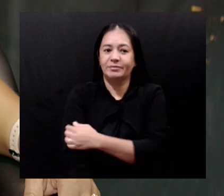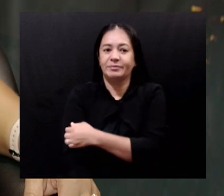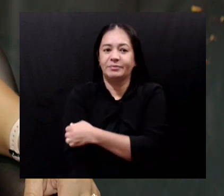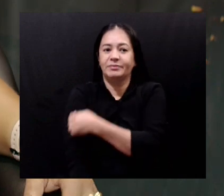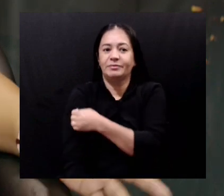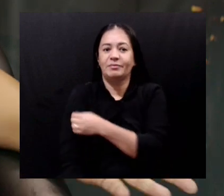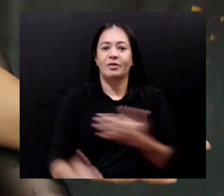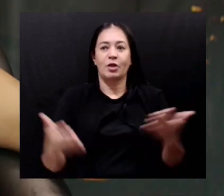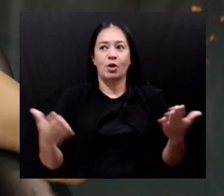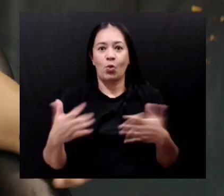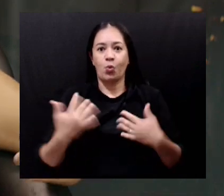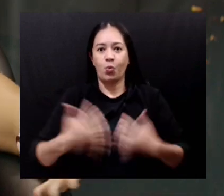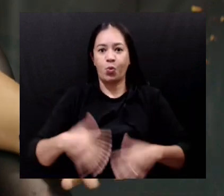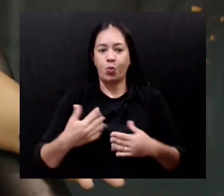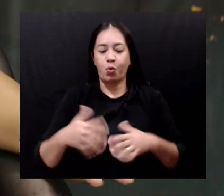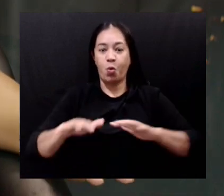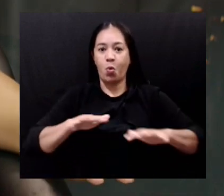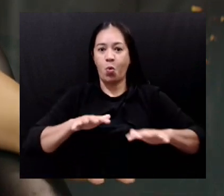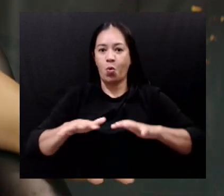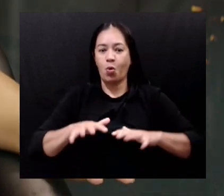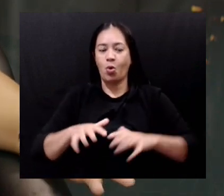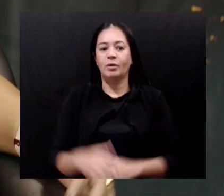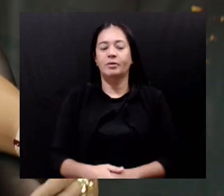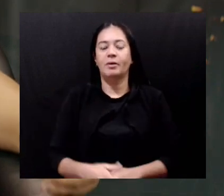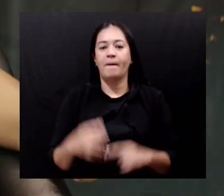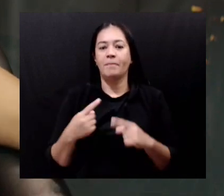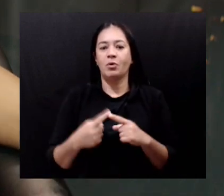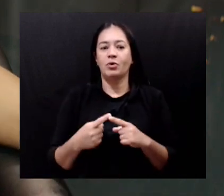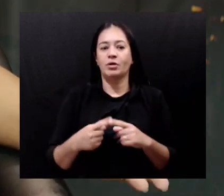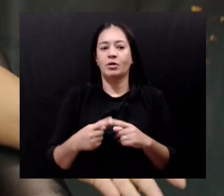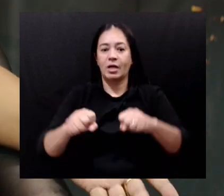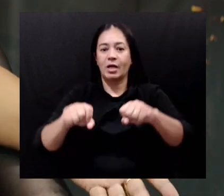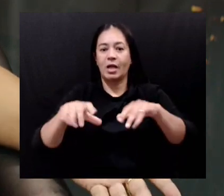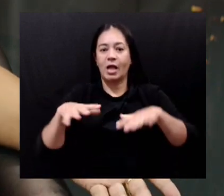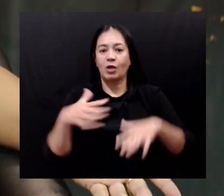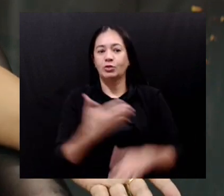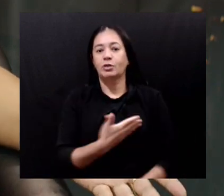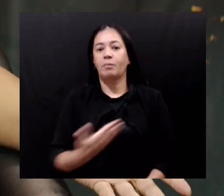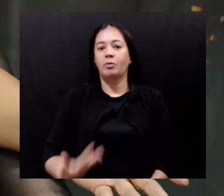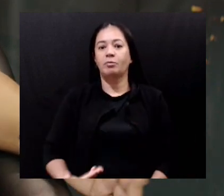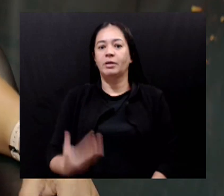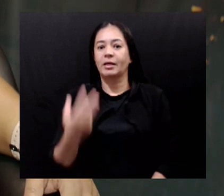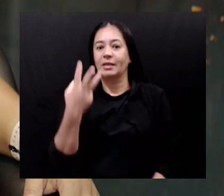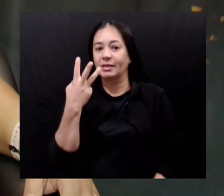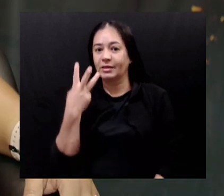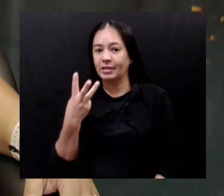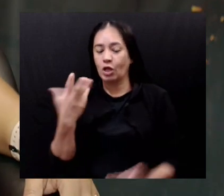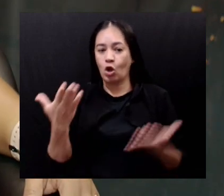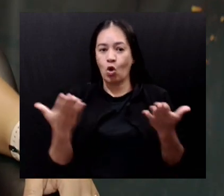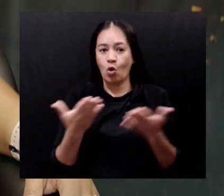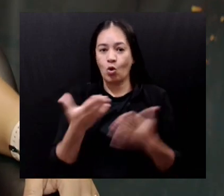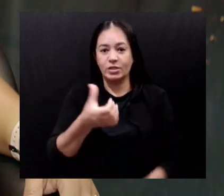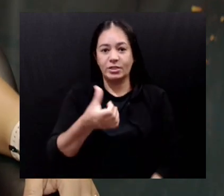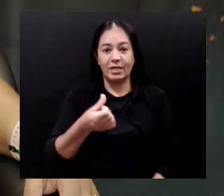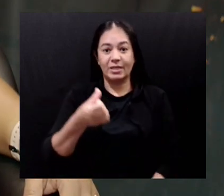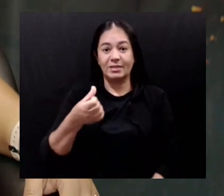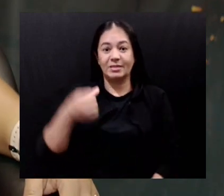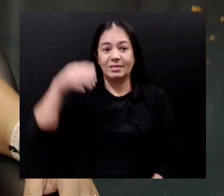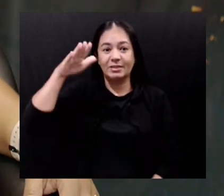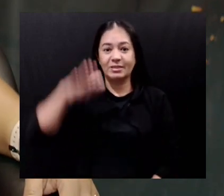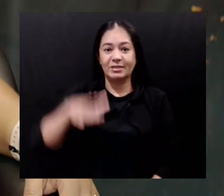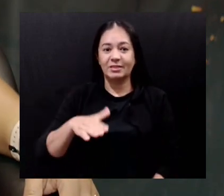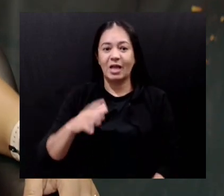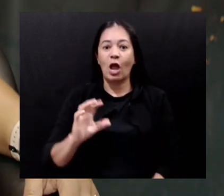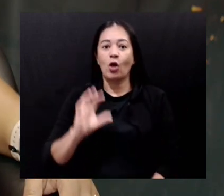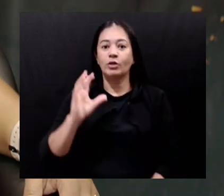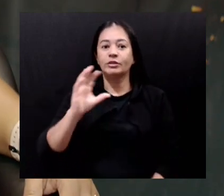Legislativo Campineiro, porque teremos 3 audiências públicas e hoje, a partir das 6 da tarde, acontece a 22ª reunião